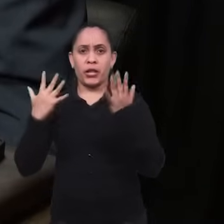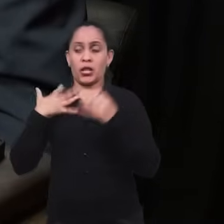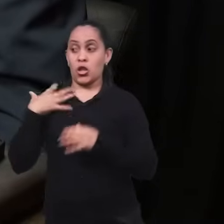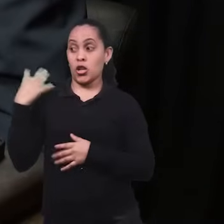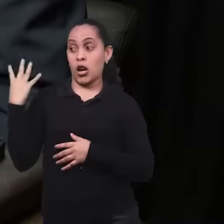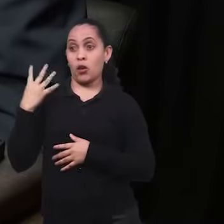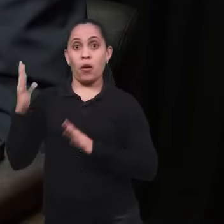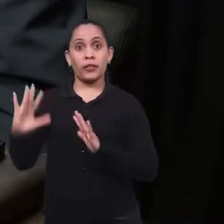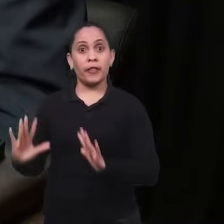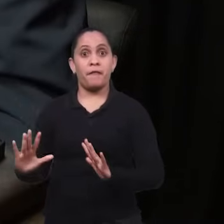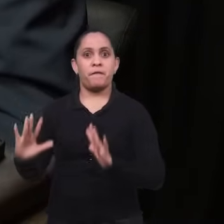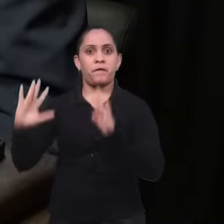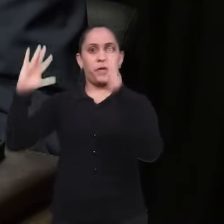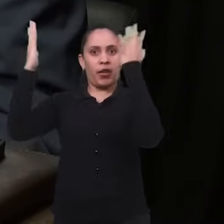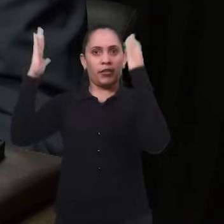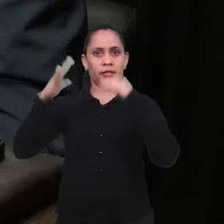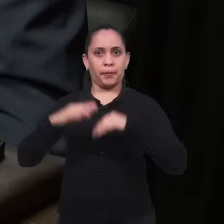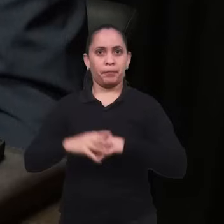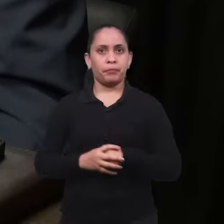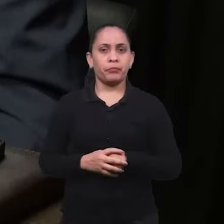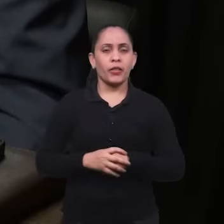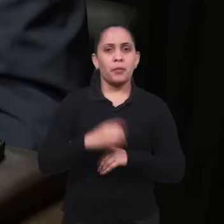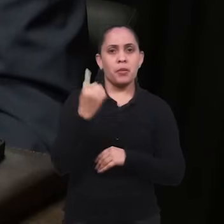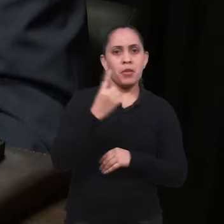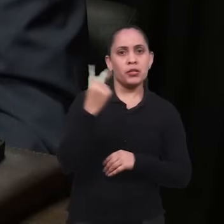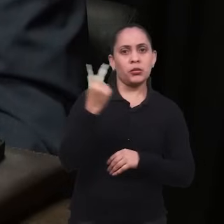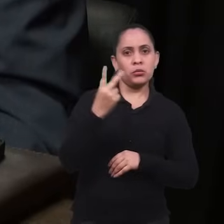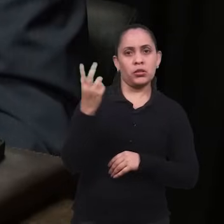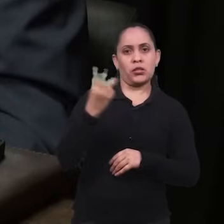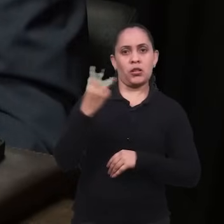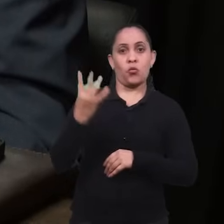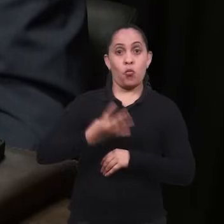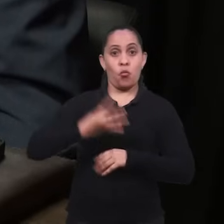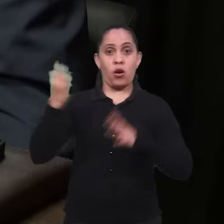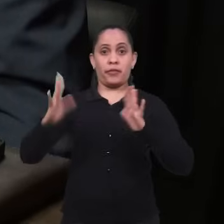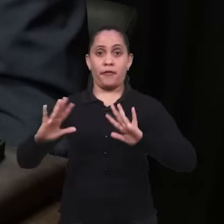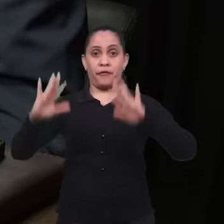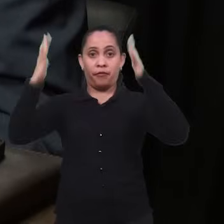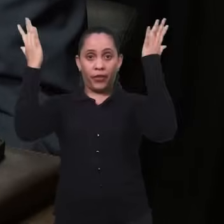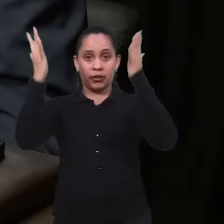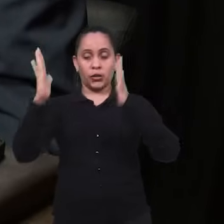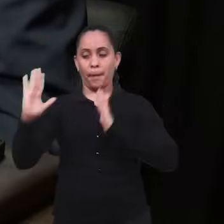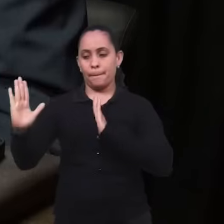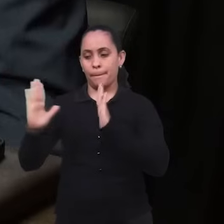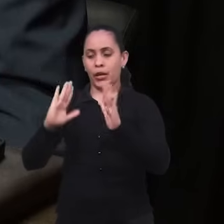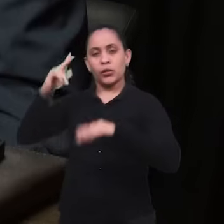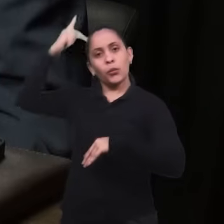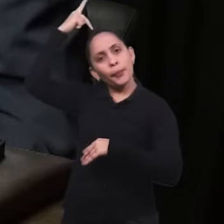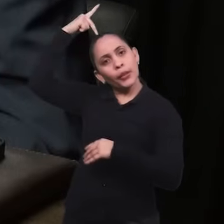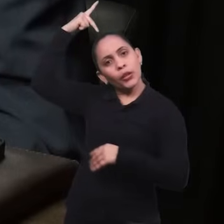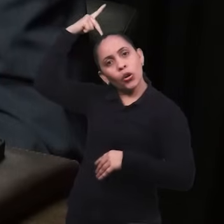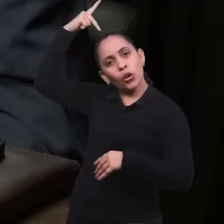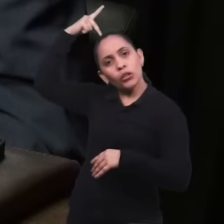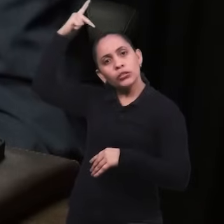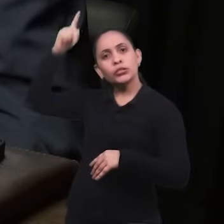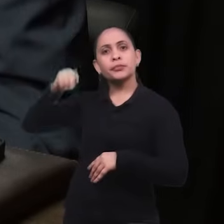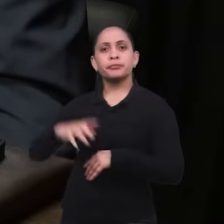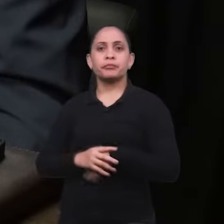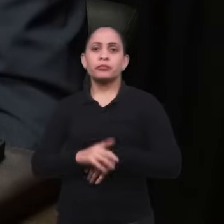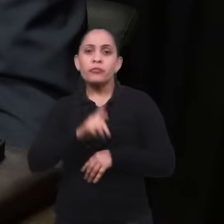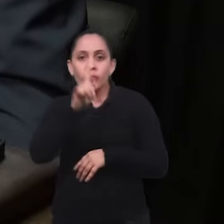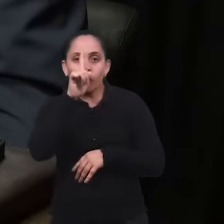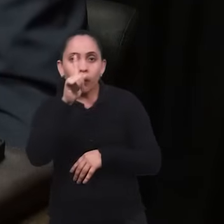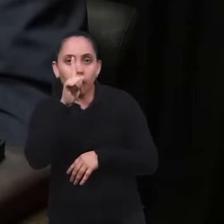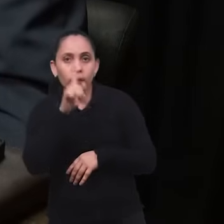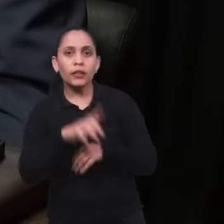quarta festa, a primeira festa é Páscoa. Passou a segunda, a terceira, na quarta festa veio o chamado Pentecostes, né?